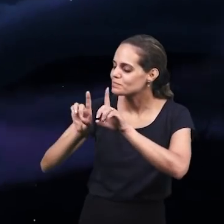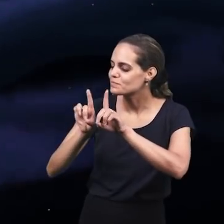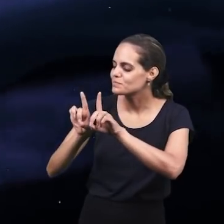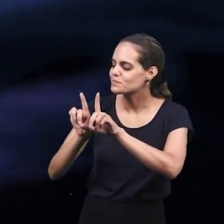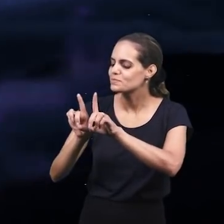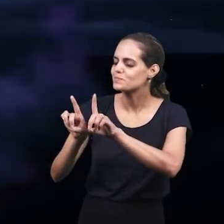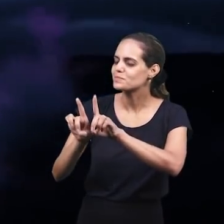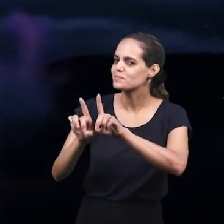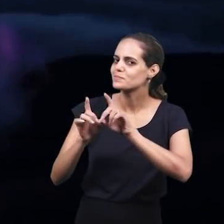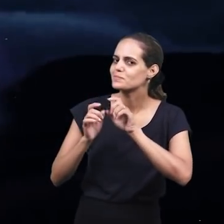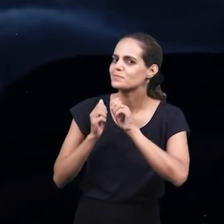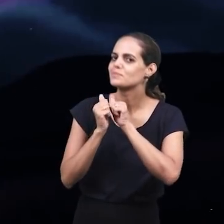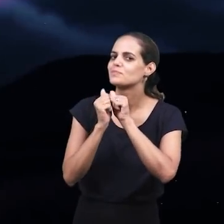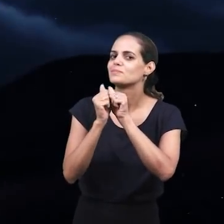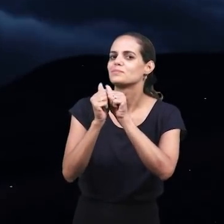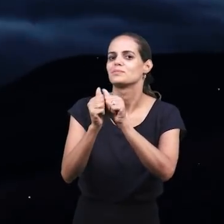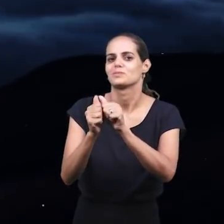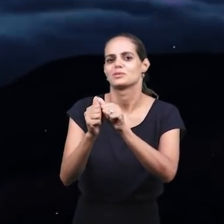caminhar.